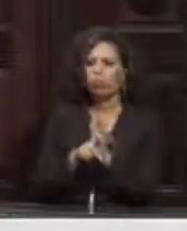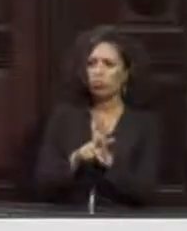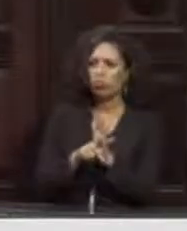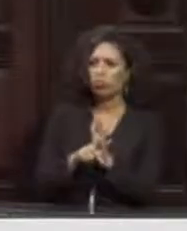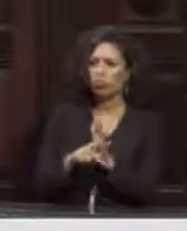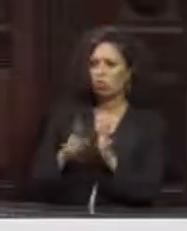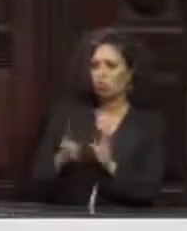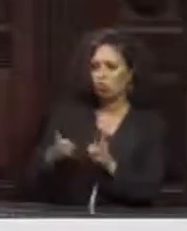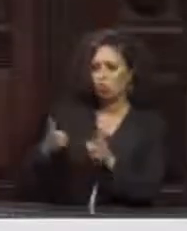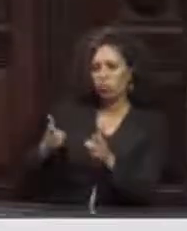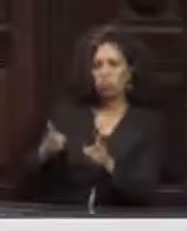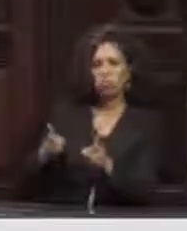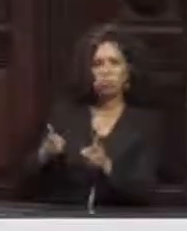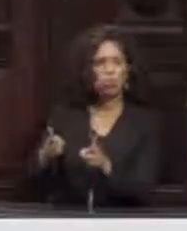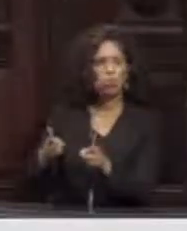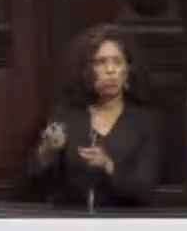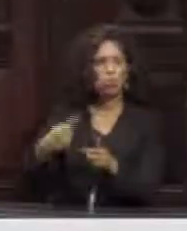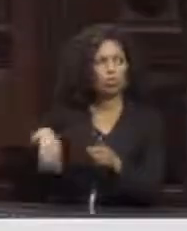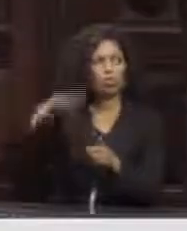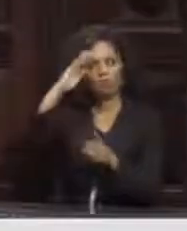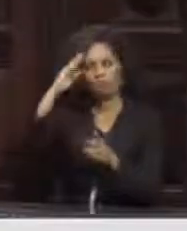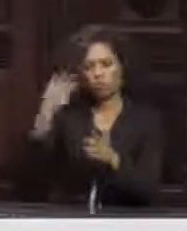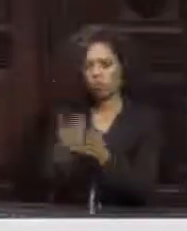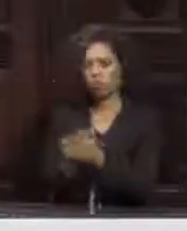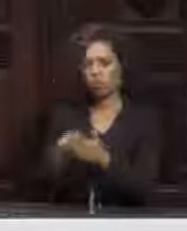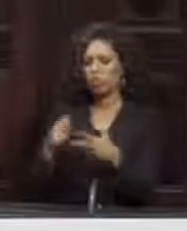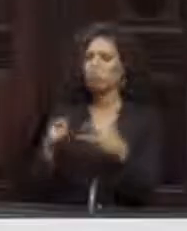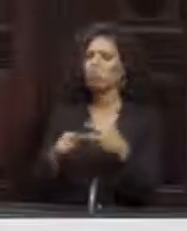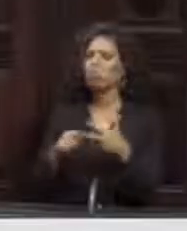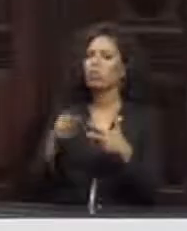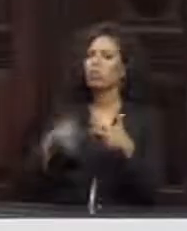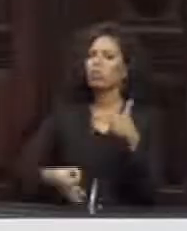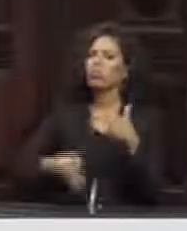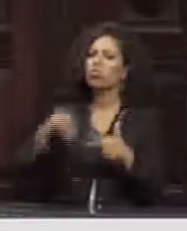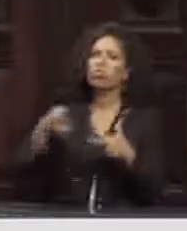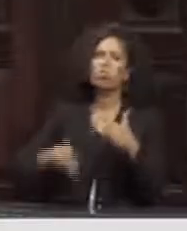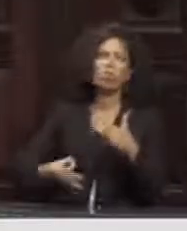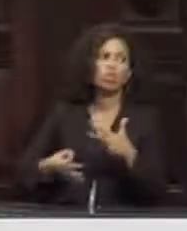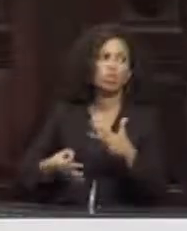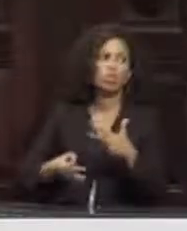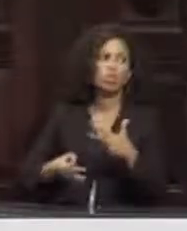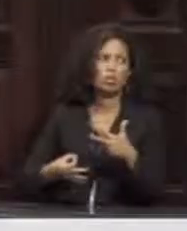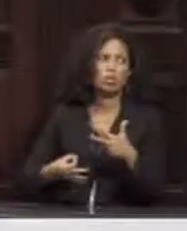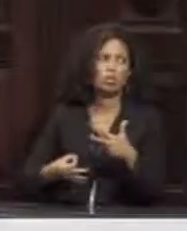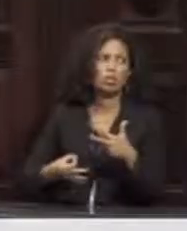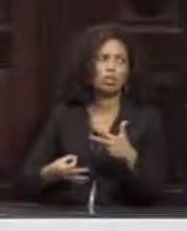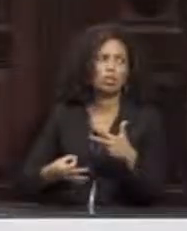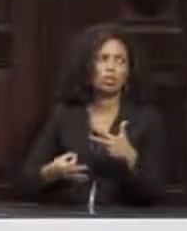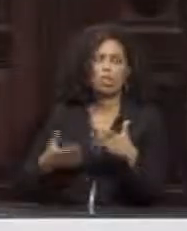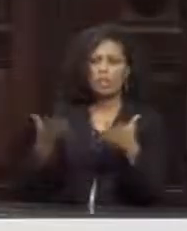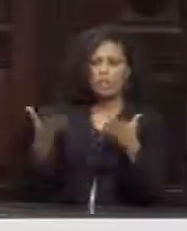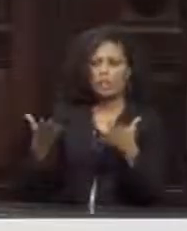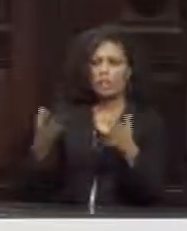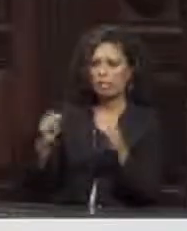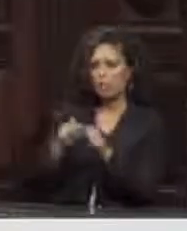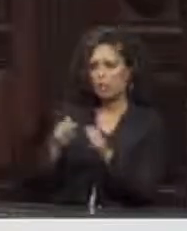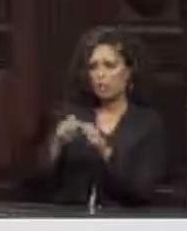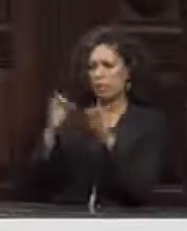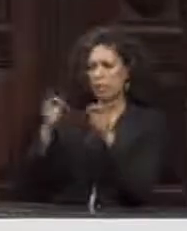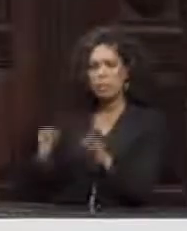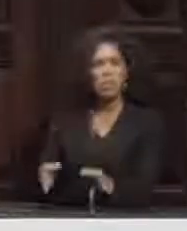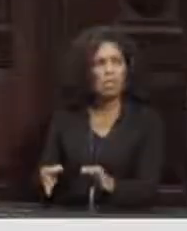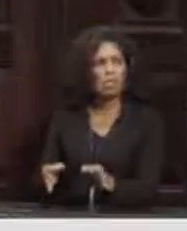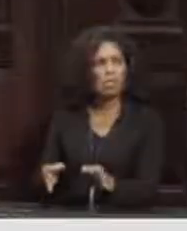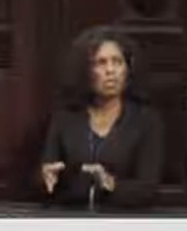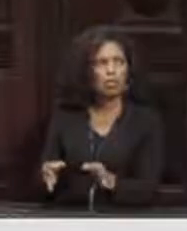eu acredito, se o Poder Judiciário do nosso Estado quer se fazer respeitar, ele há